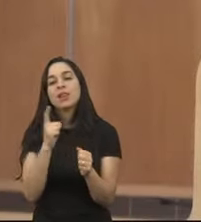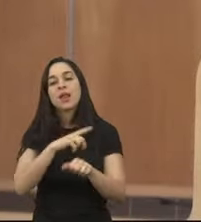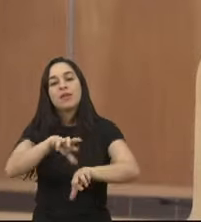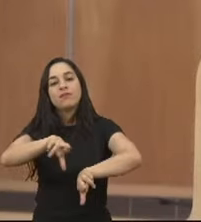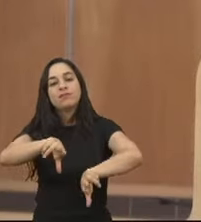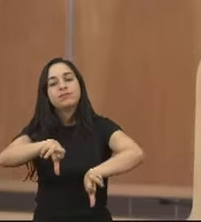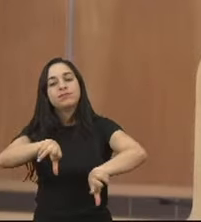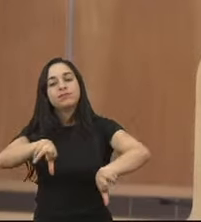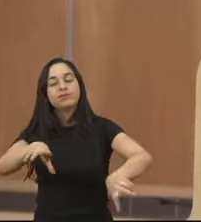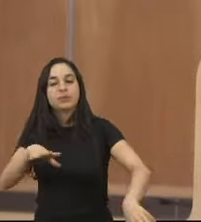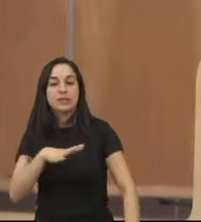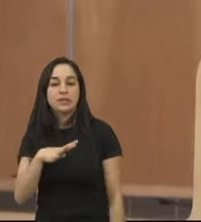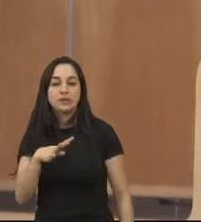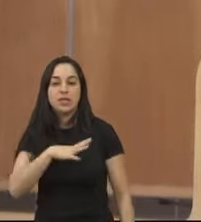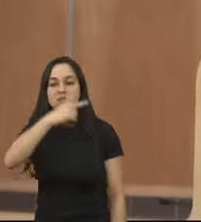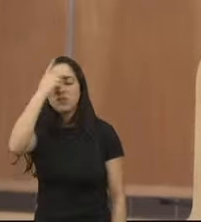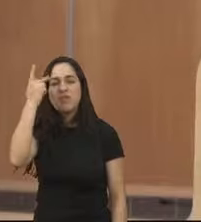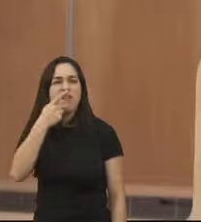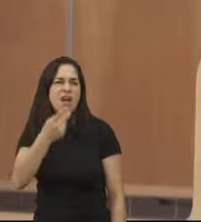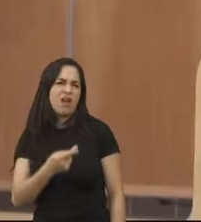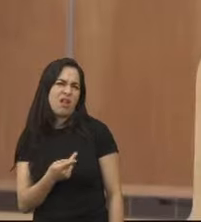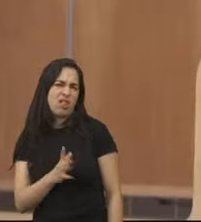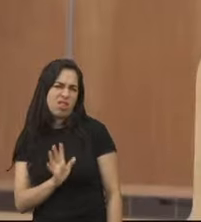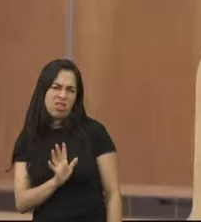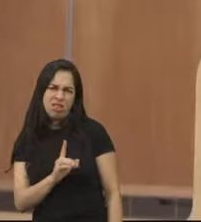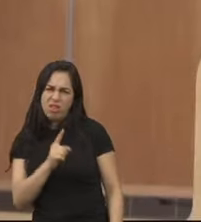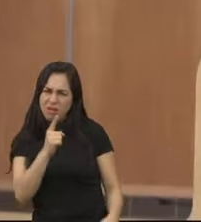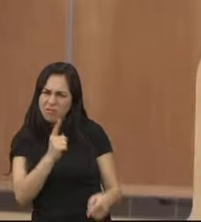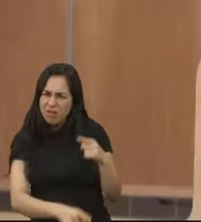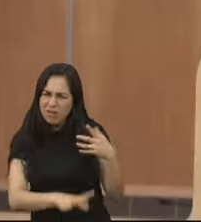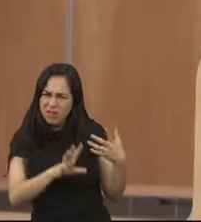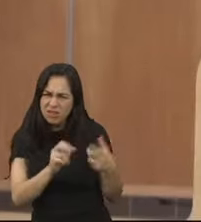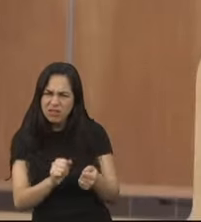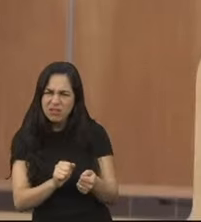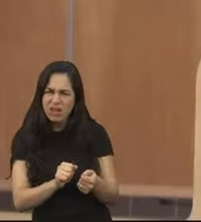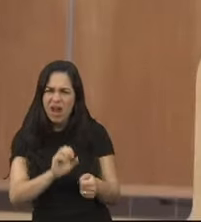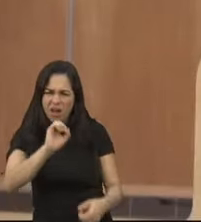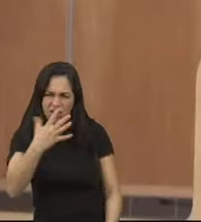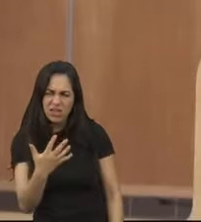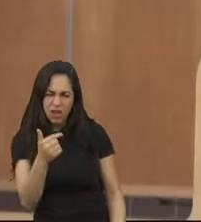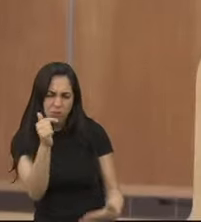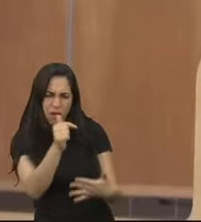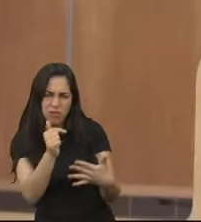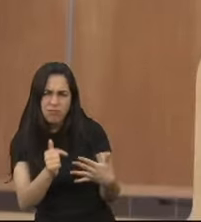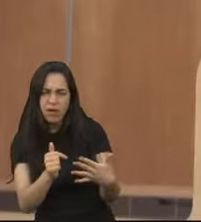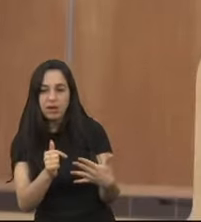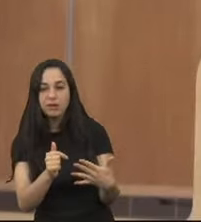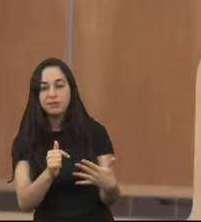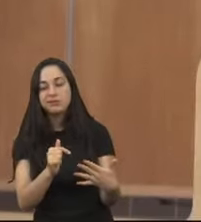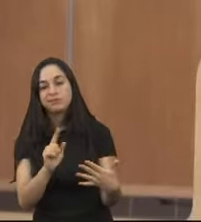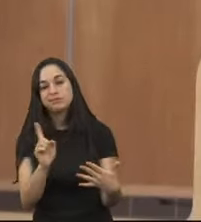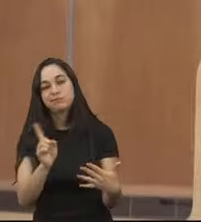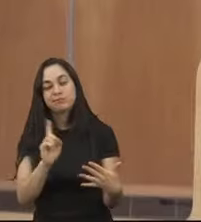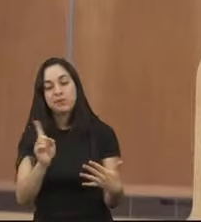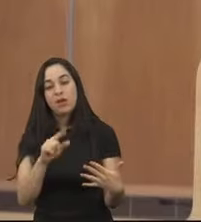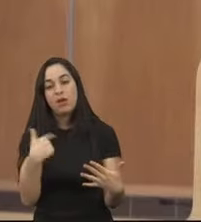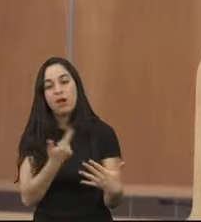ruídos na cidade, pessoas que falaram, não, vai proibir tudo, vai não sei o quê, vai acontecer isso e aquilo. Na verdade, não. A gente